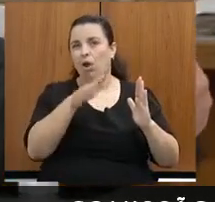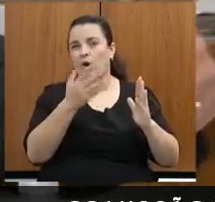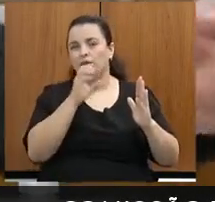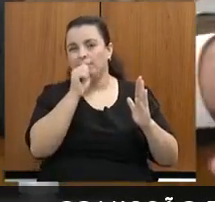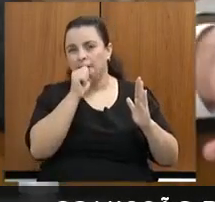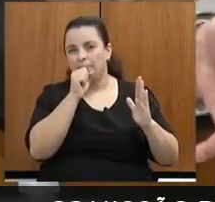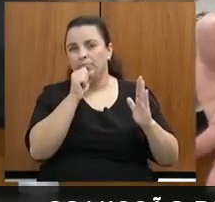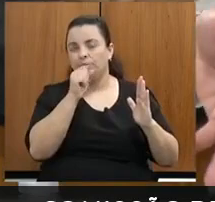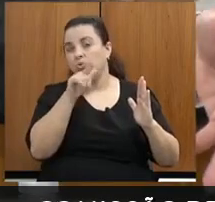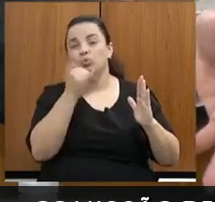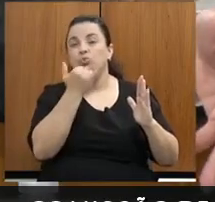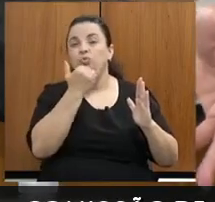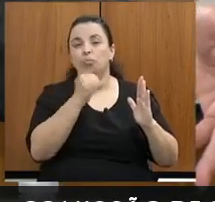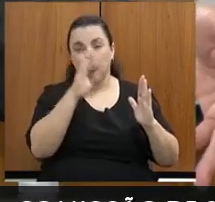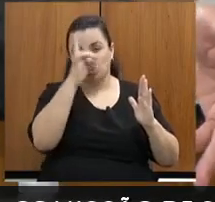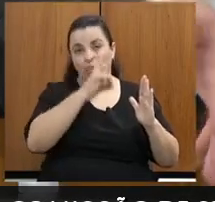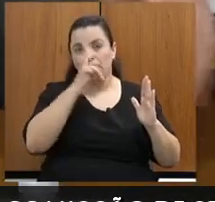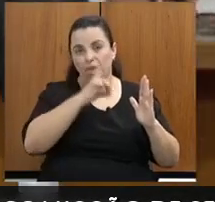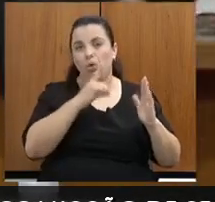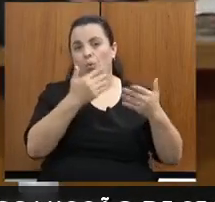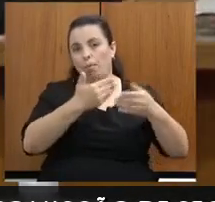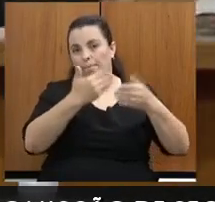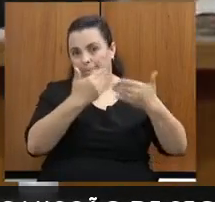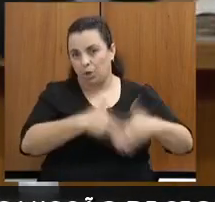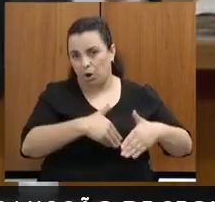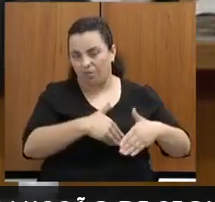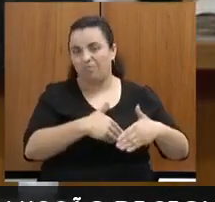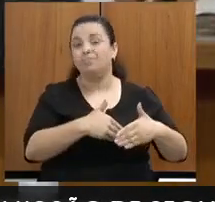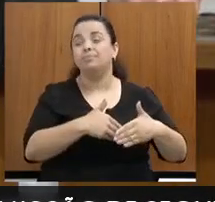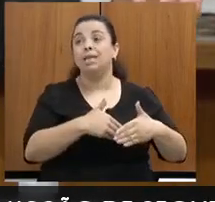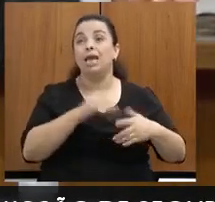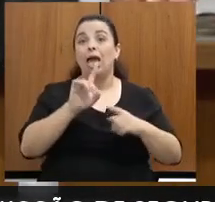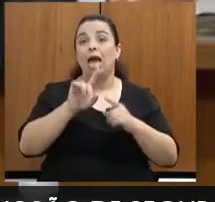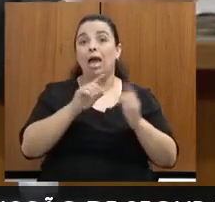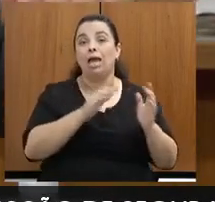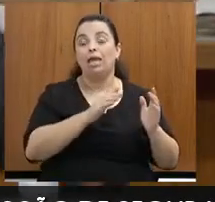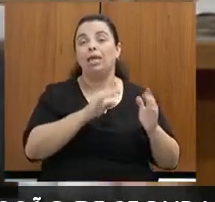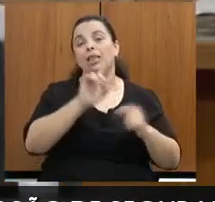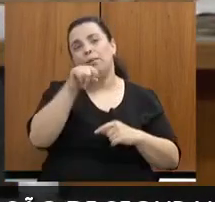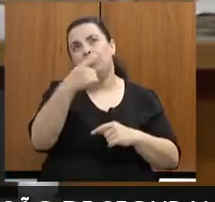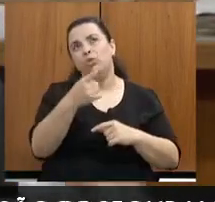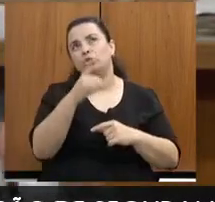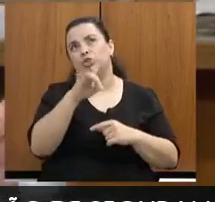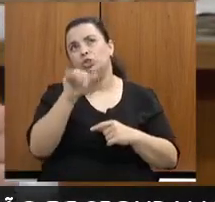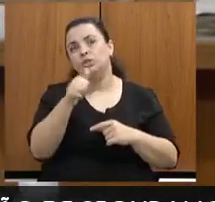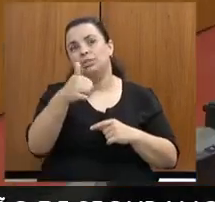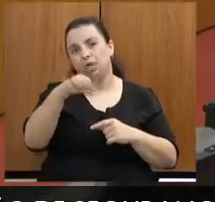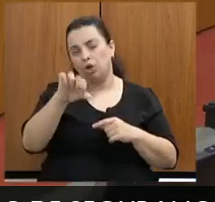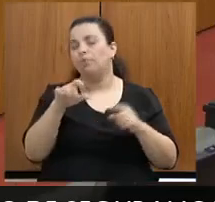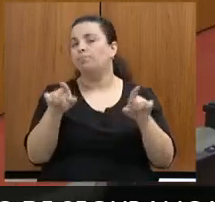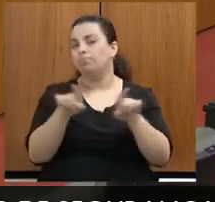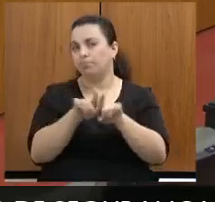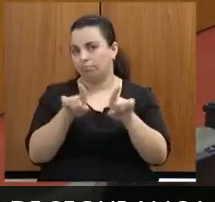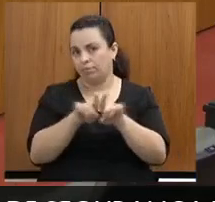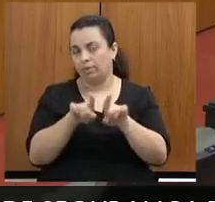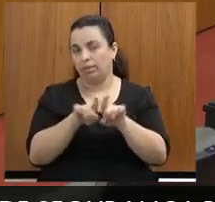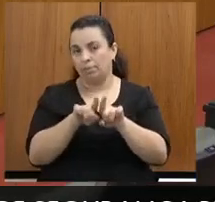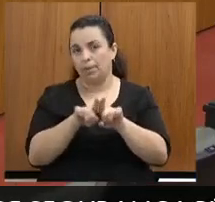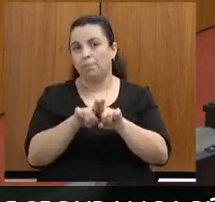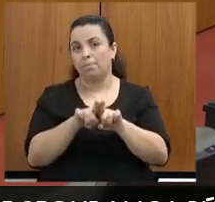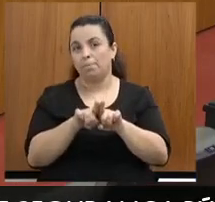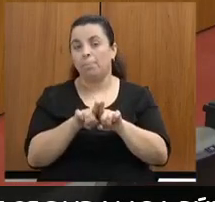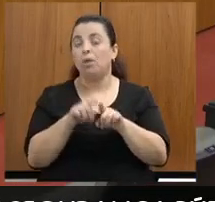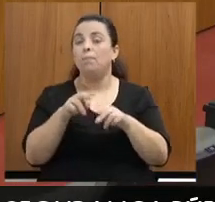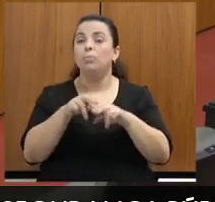fim de semana já no domingo domingo nós temos prova e depois no dia dezenove também tá porque